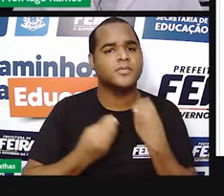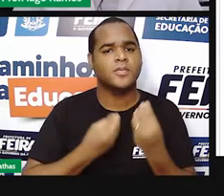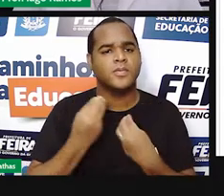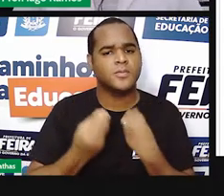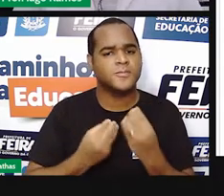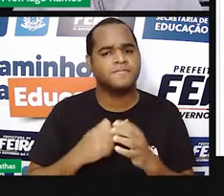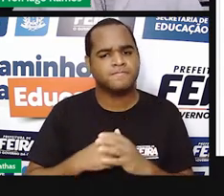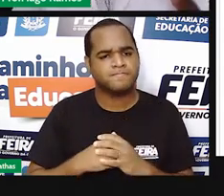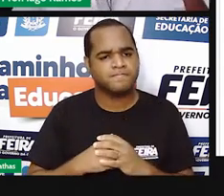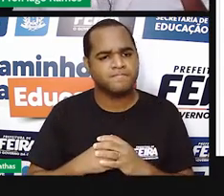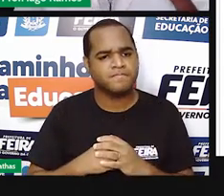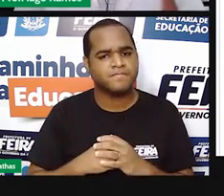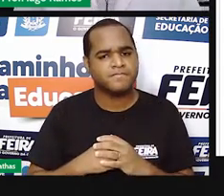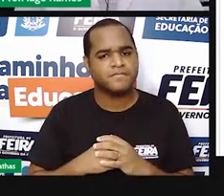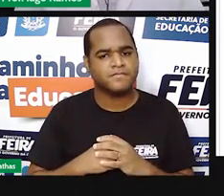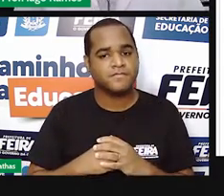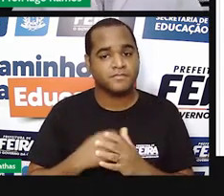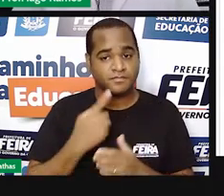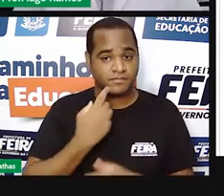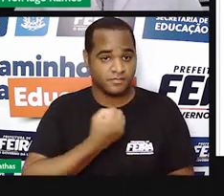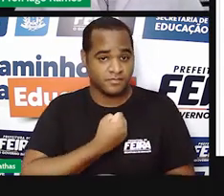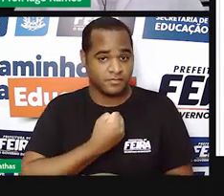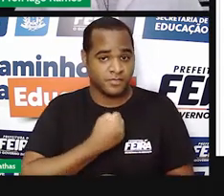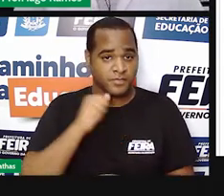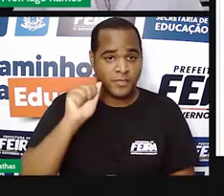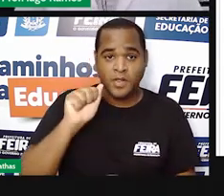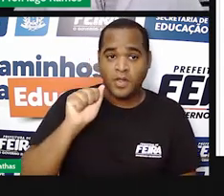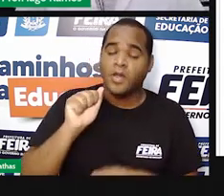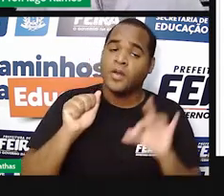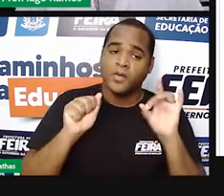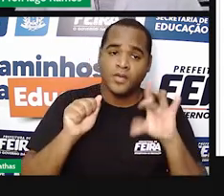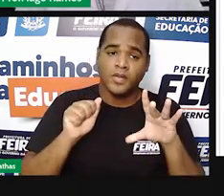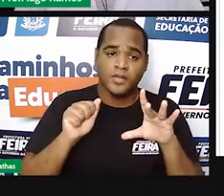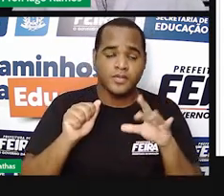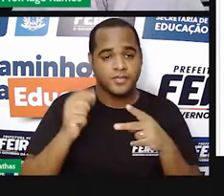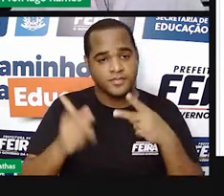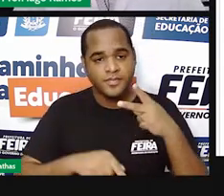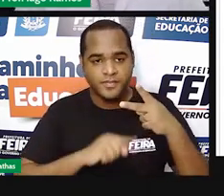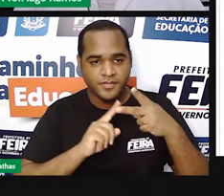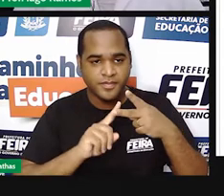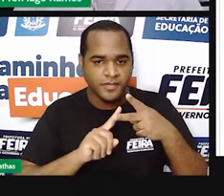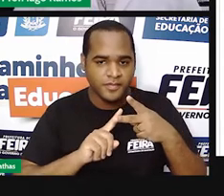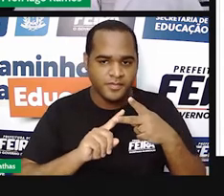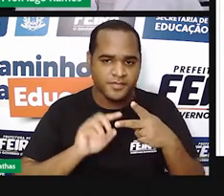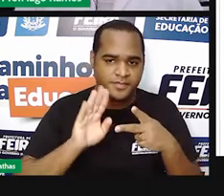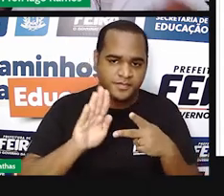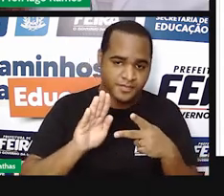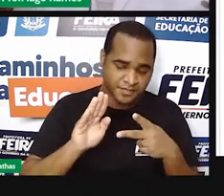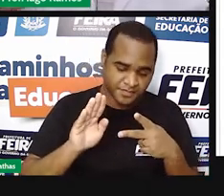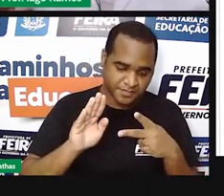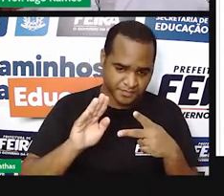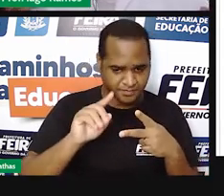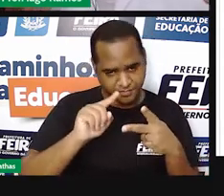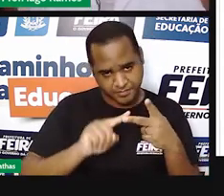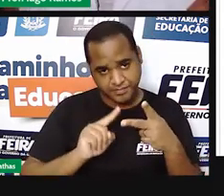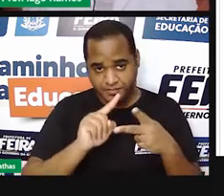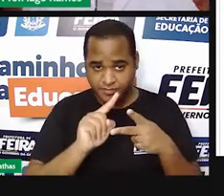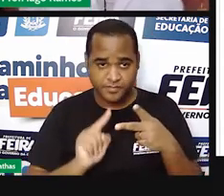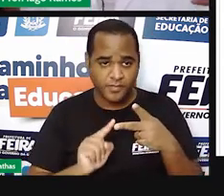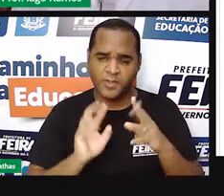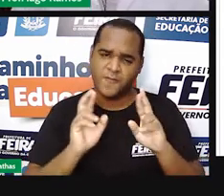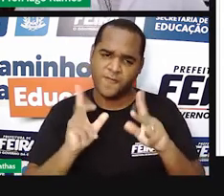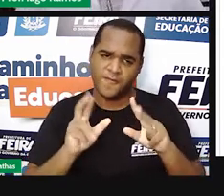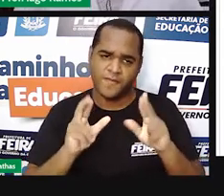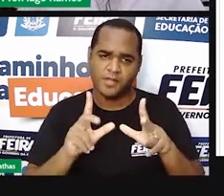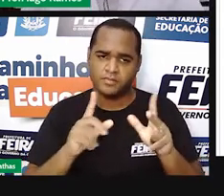de a letra A uma só maneira B duas maneiras distintas duas